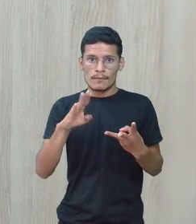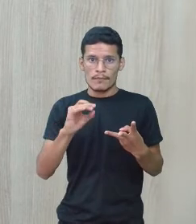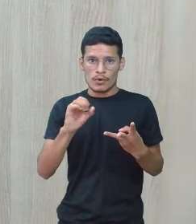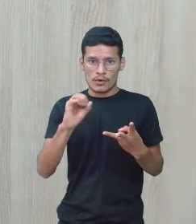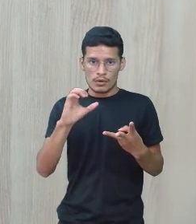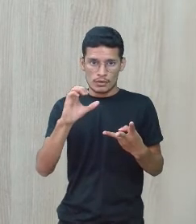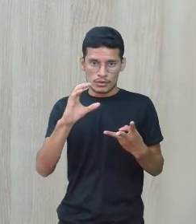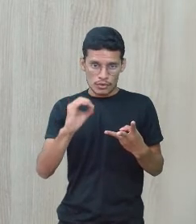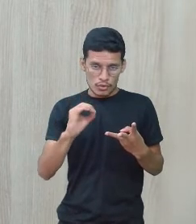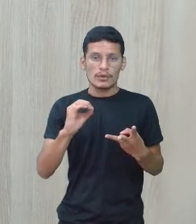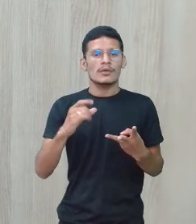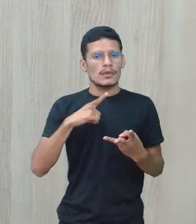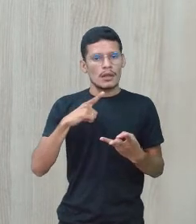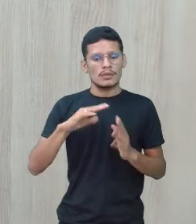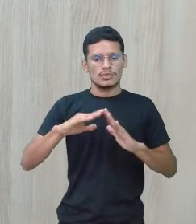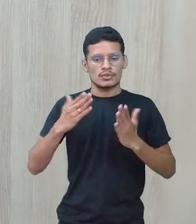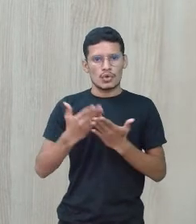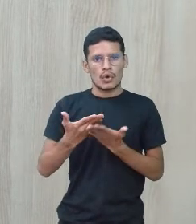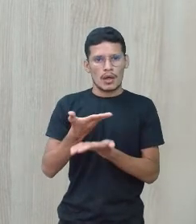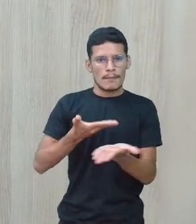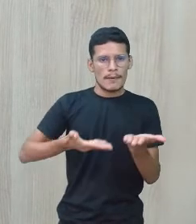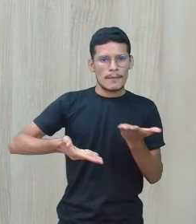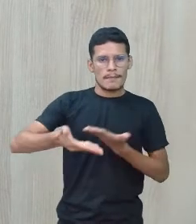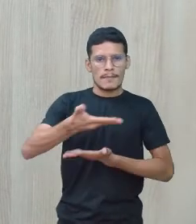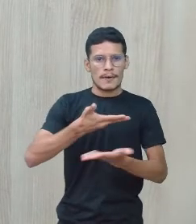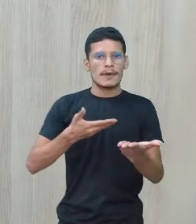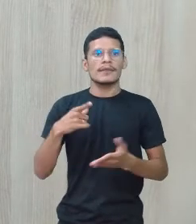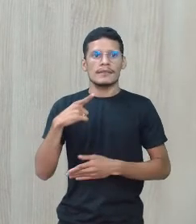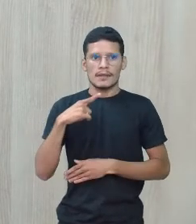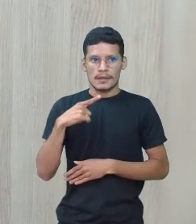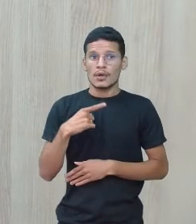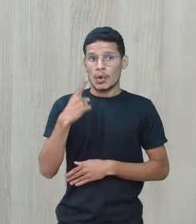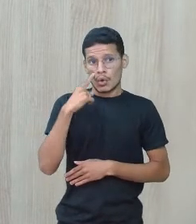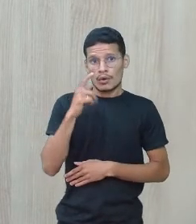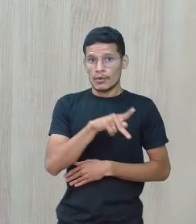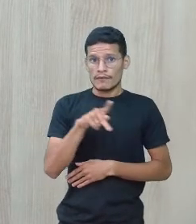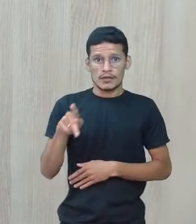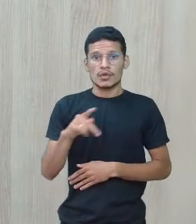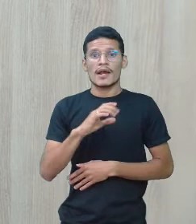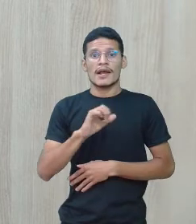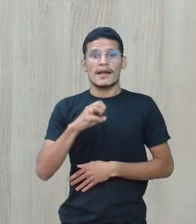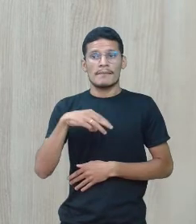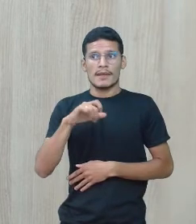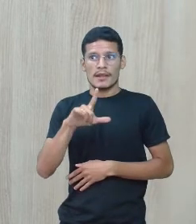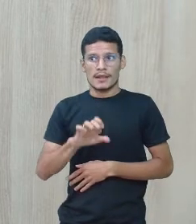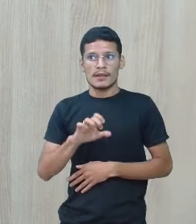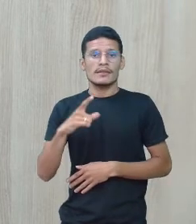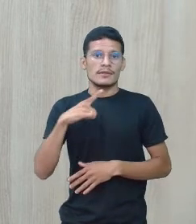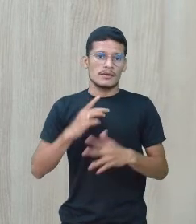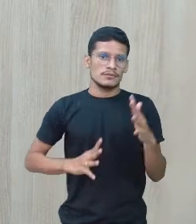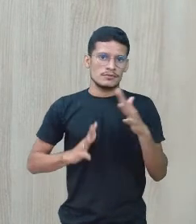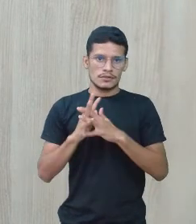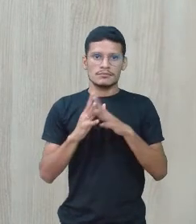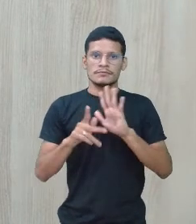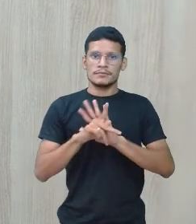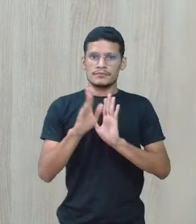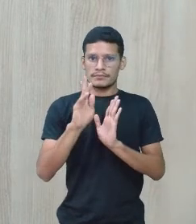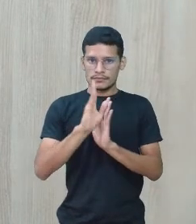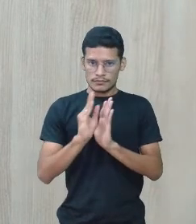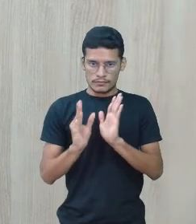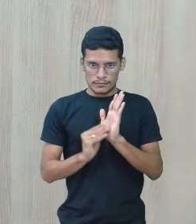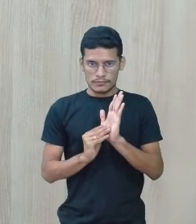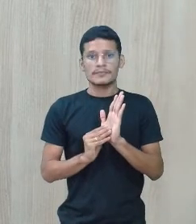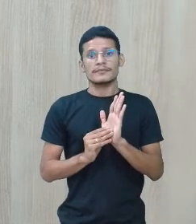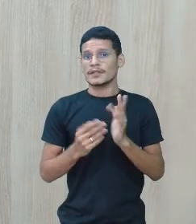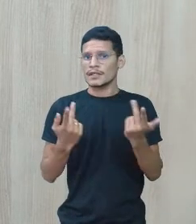aqui ligadinhas e o conteúdo está muito legal. A professora Camille está dando um show nesse conteúdo, como a